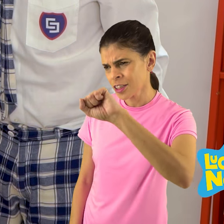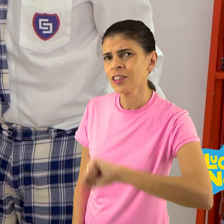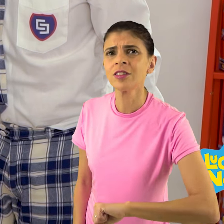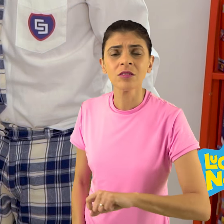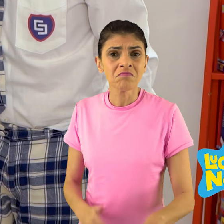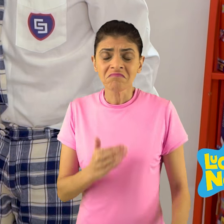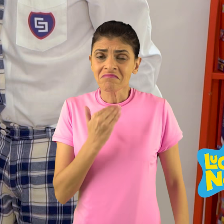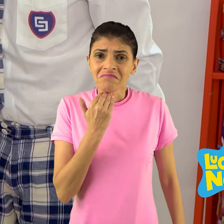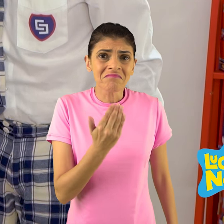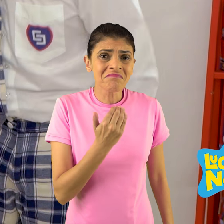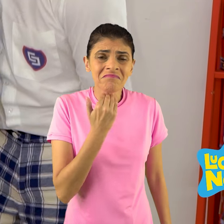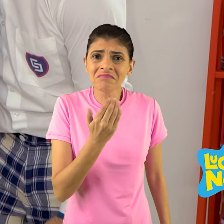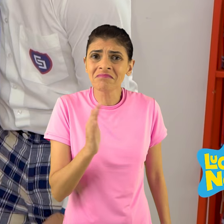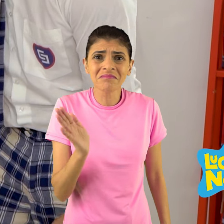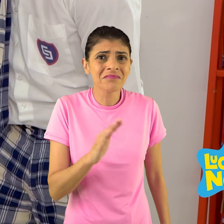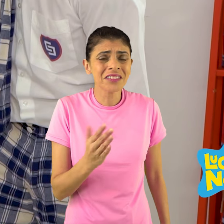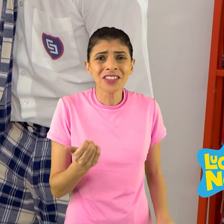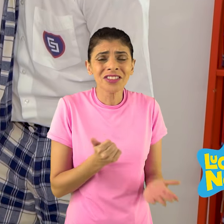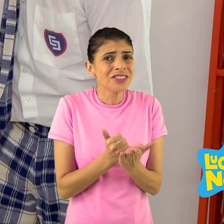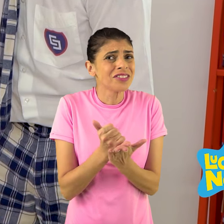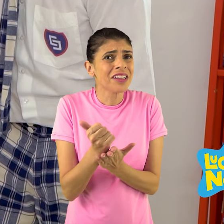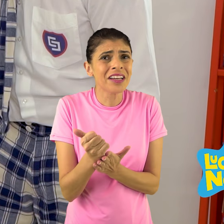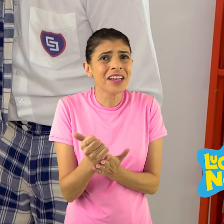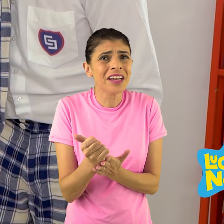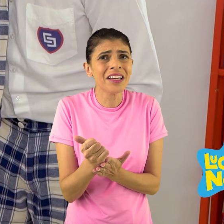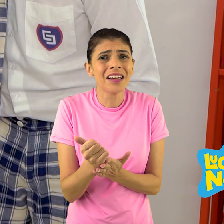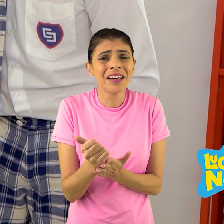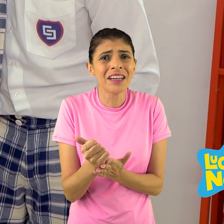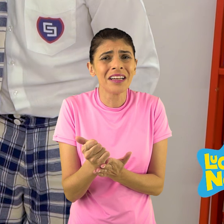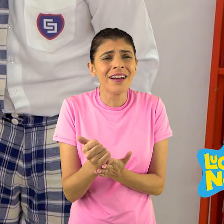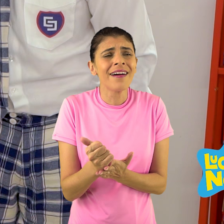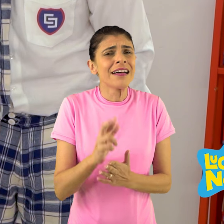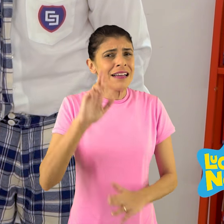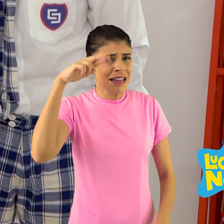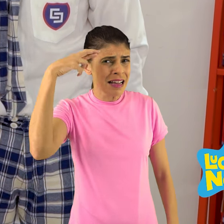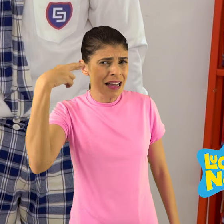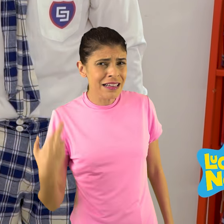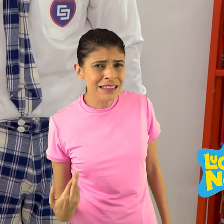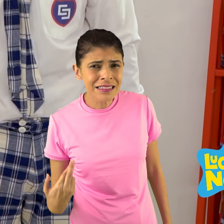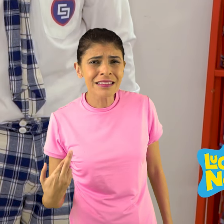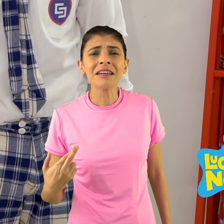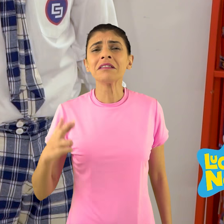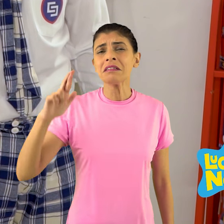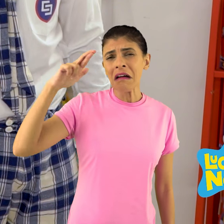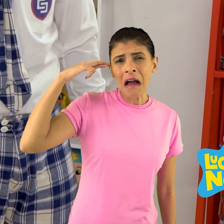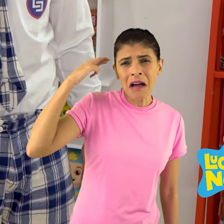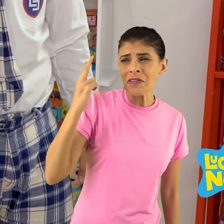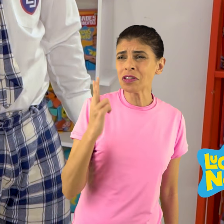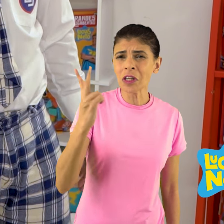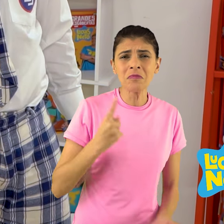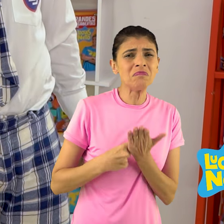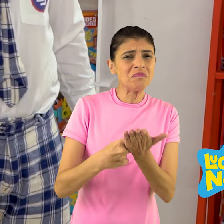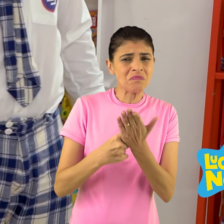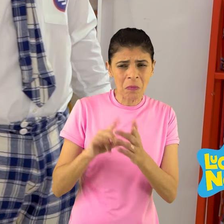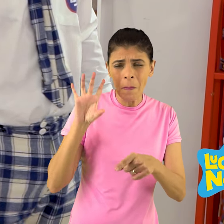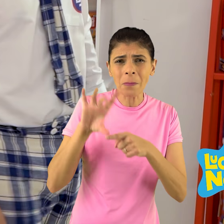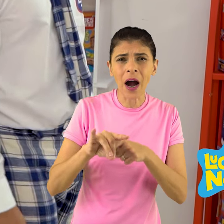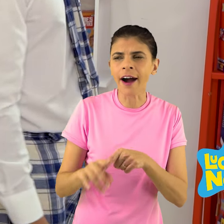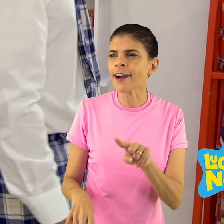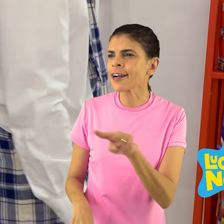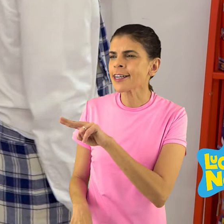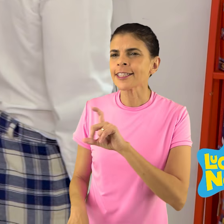Não adianta! Deu ruim! A Raíssa e o Rafael trancaram a gente dentro da sala de aula.